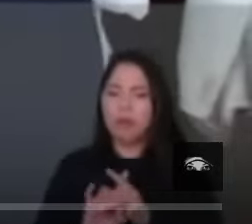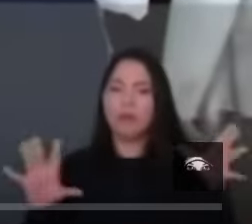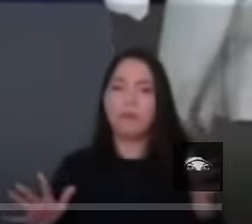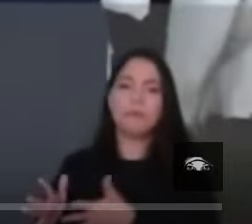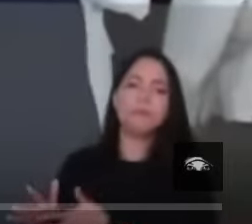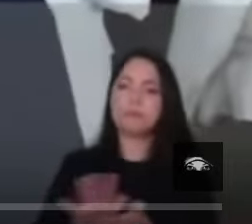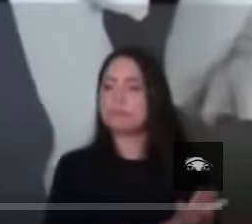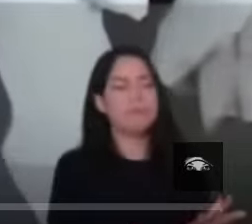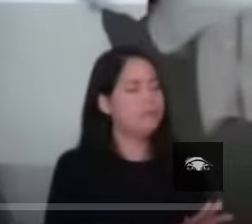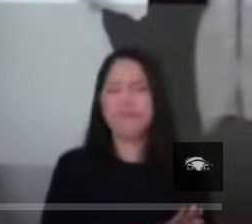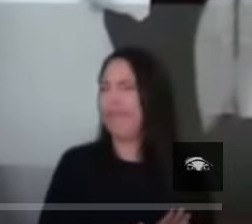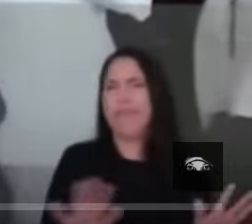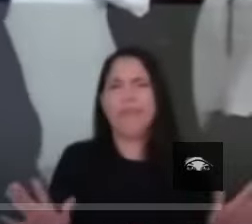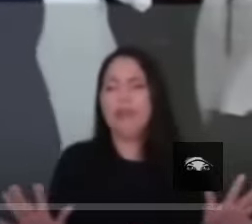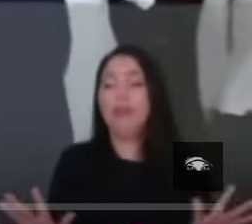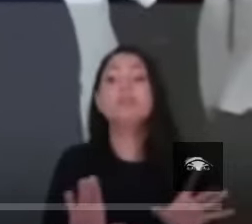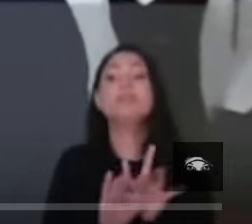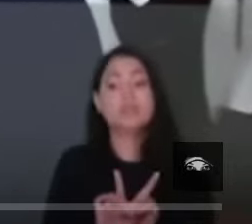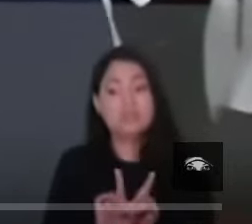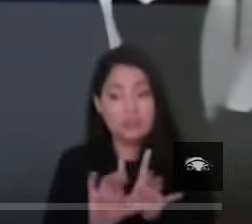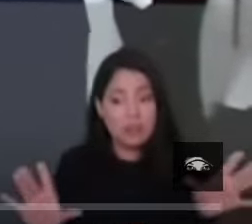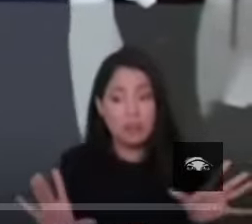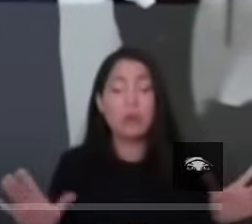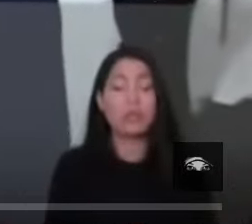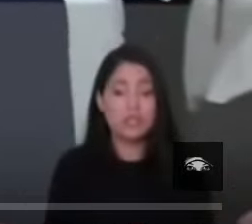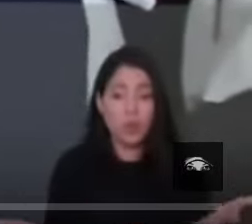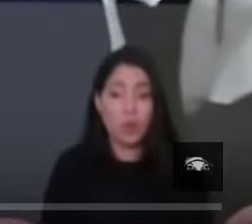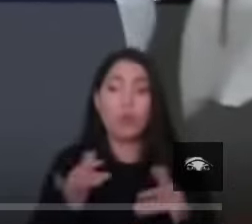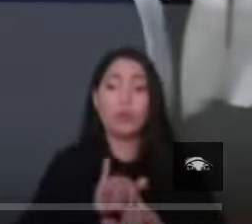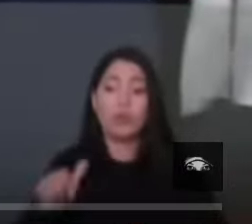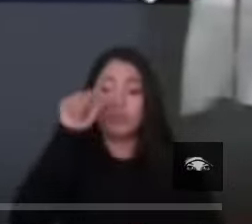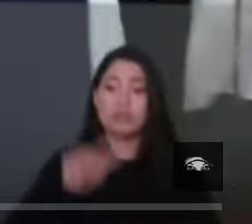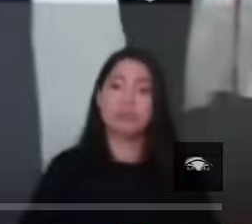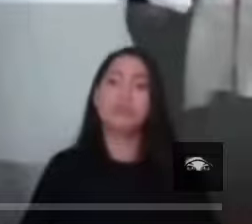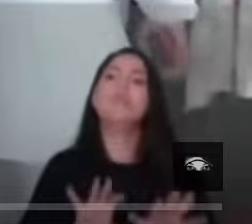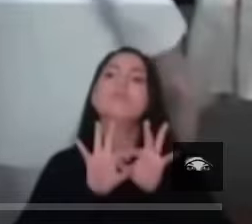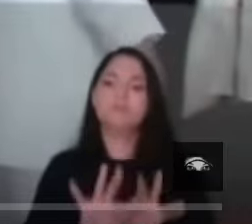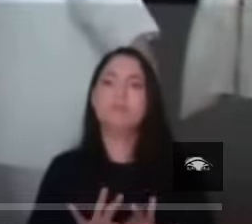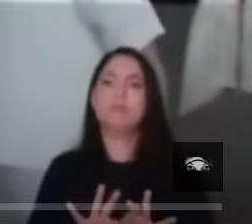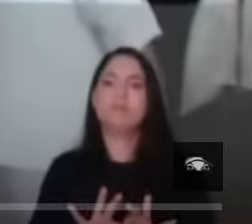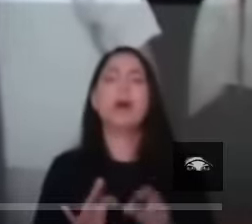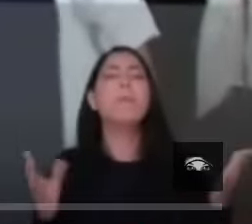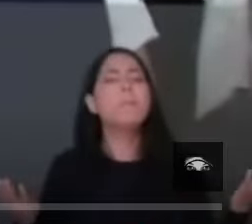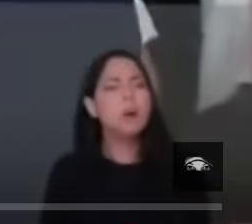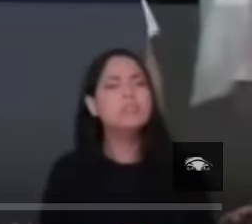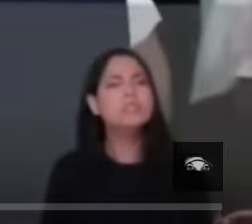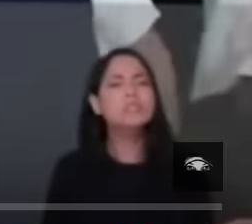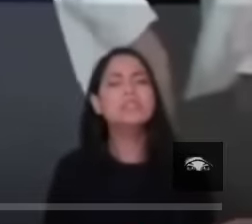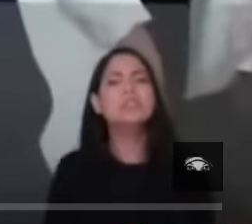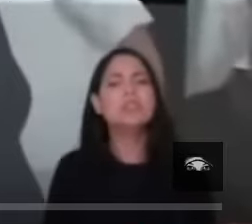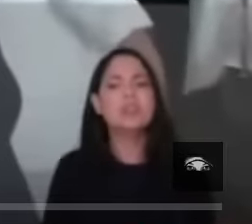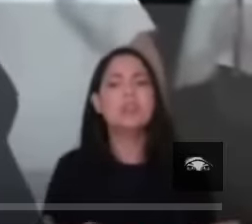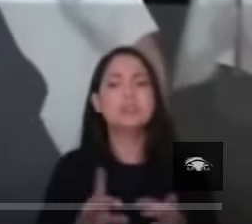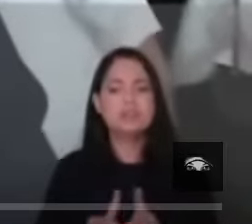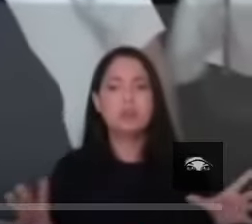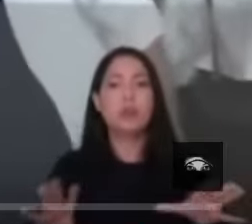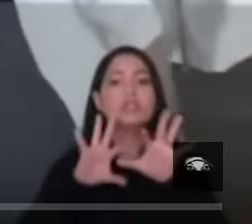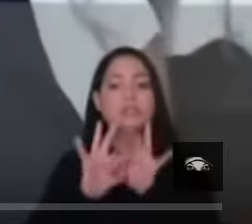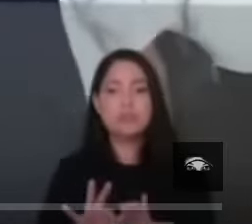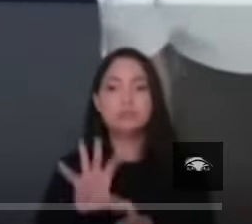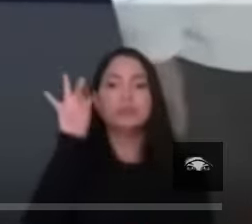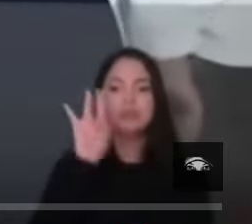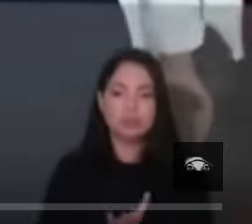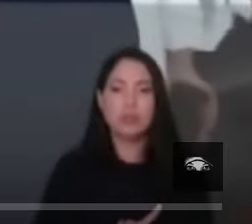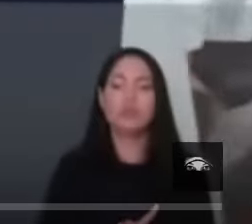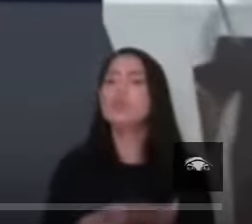A democracia, como mesmo se disse no ato hoje, se demonstrou inabalada. Mas o preço dela continuar inabalada, ela continuar presente com o melhor